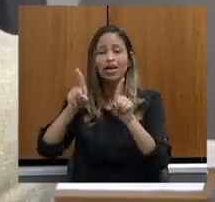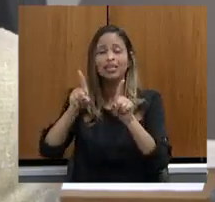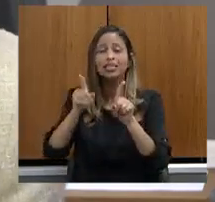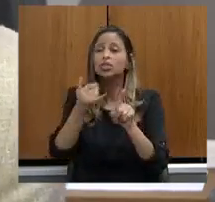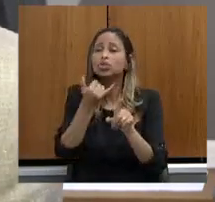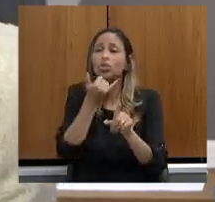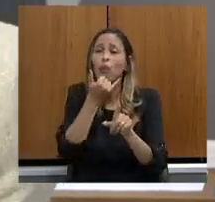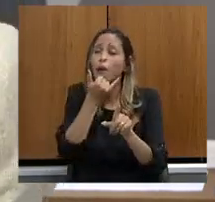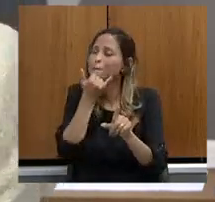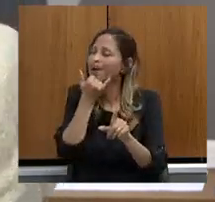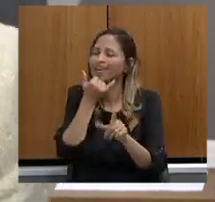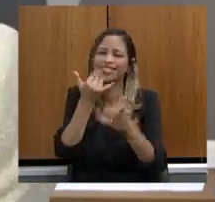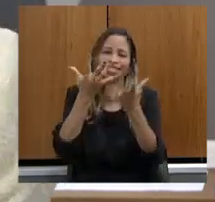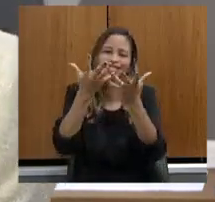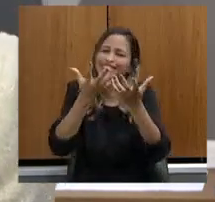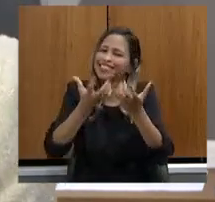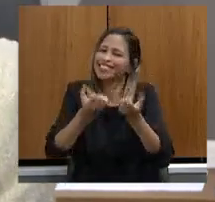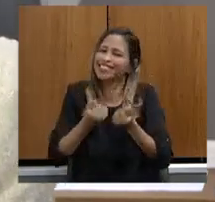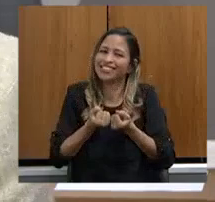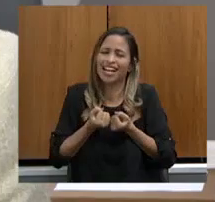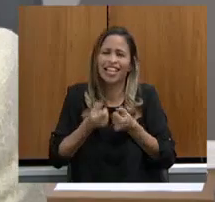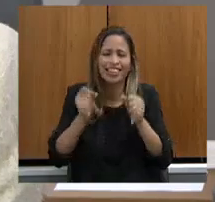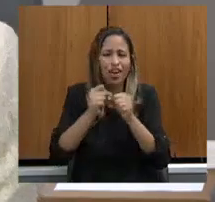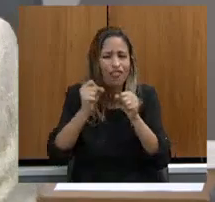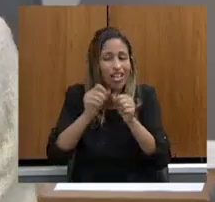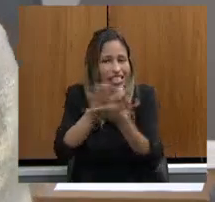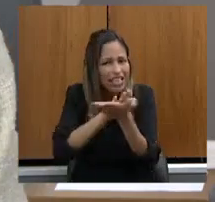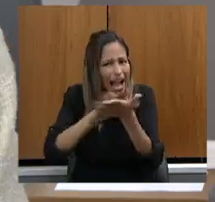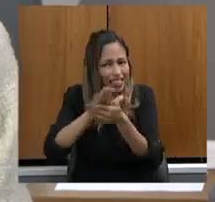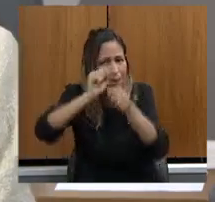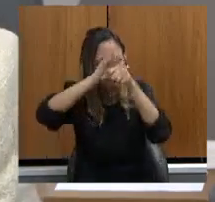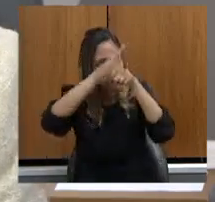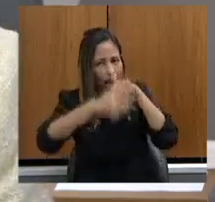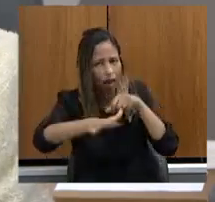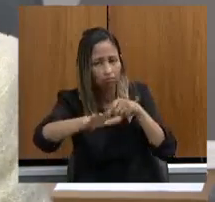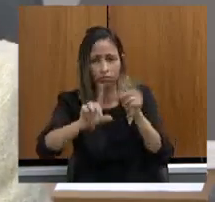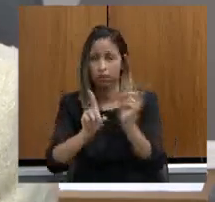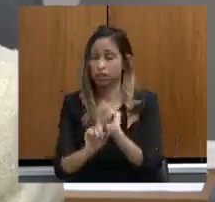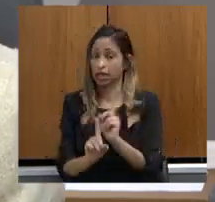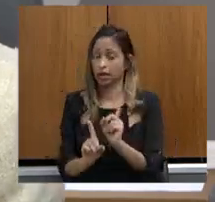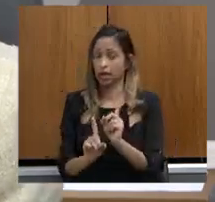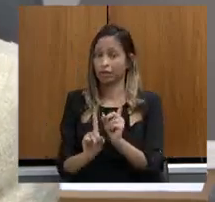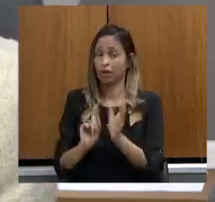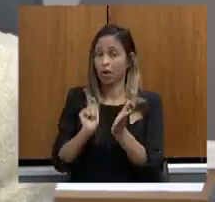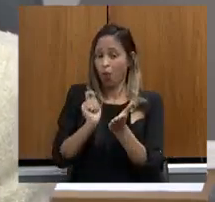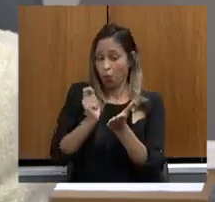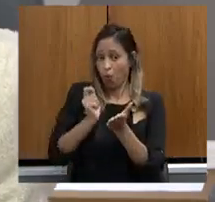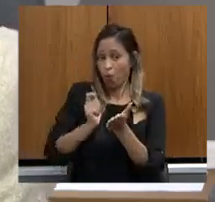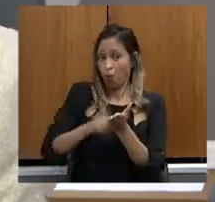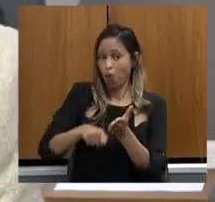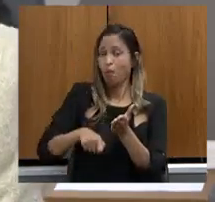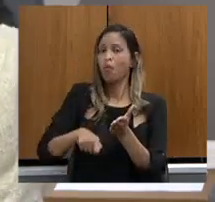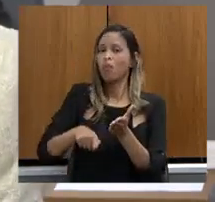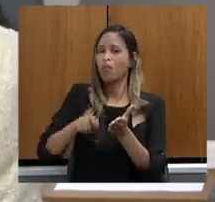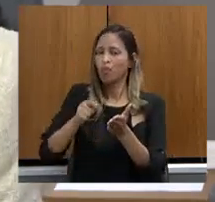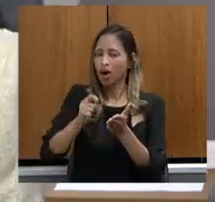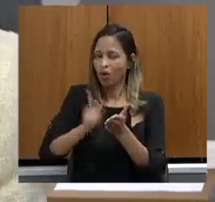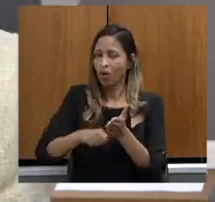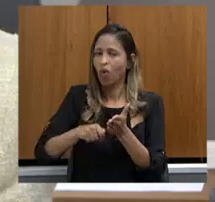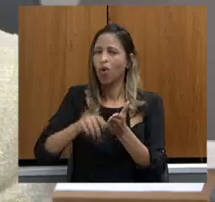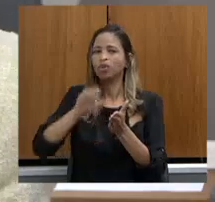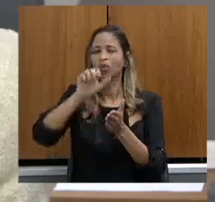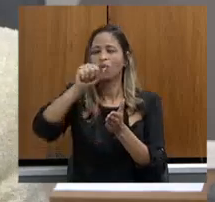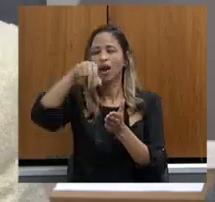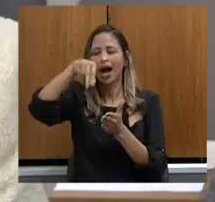discordar em absoluto de que nada foi feito em Brumadinho o acordo de Brumadinho ele é um acordo que prevê uma série de anexos